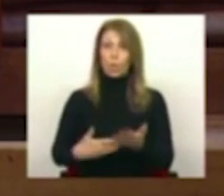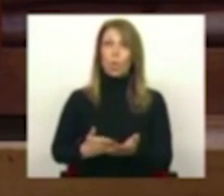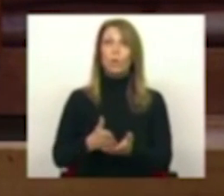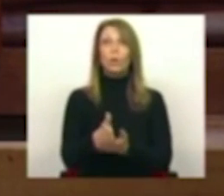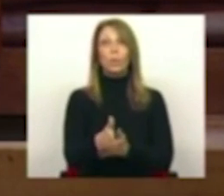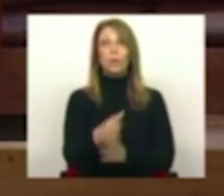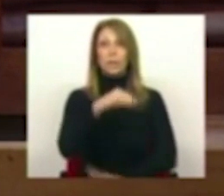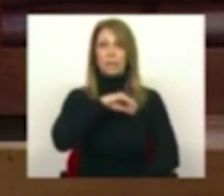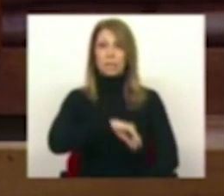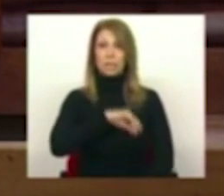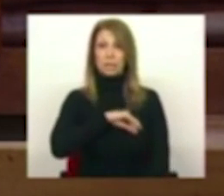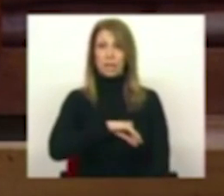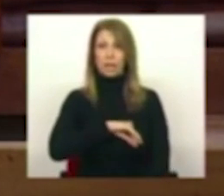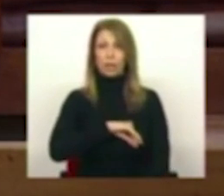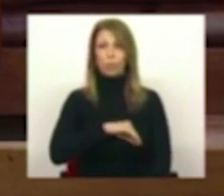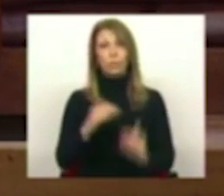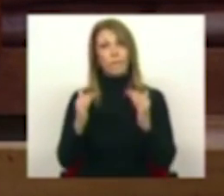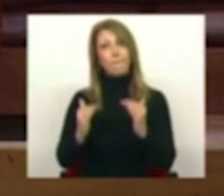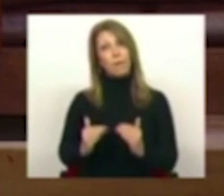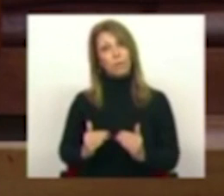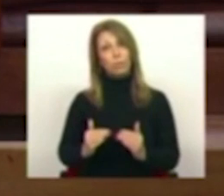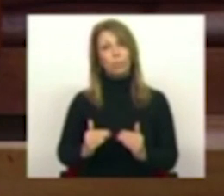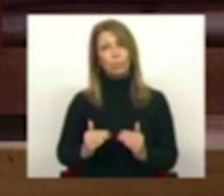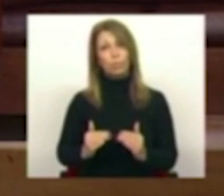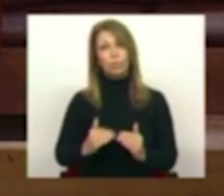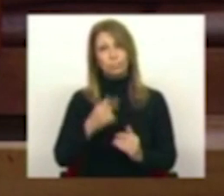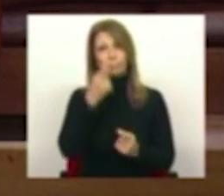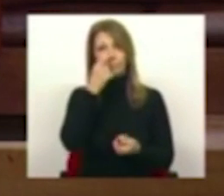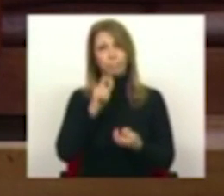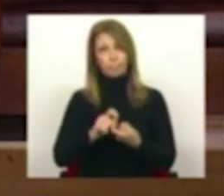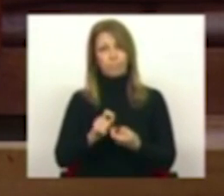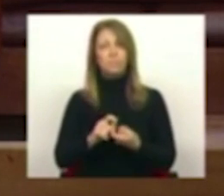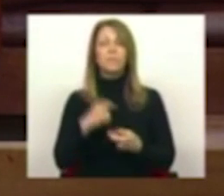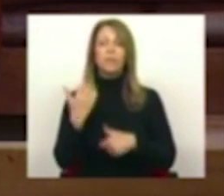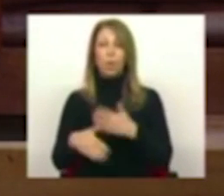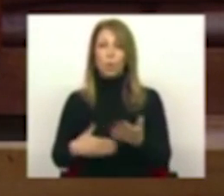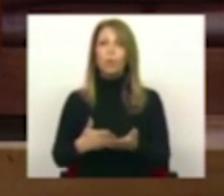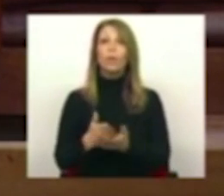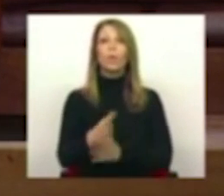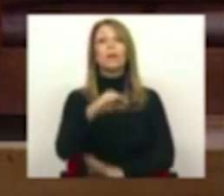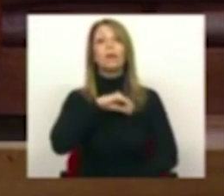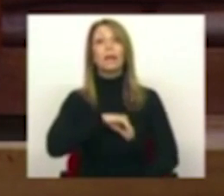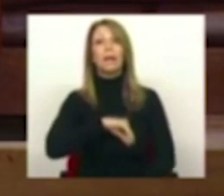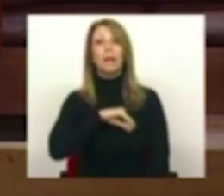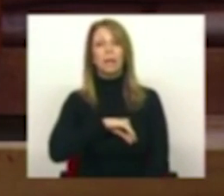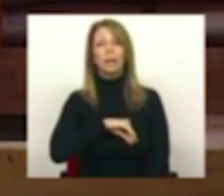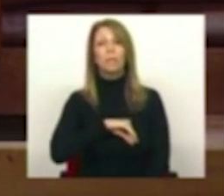Continuidades dos salários baixos e continuidade dos rendimentos